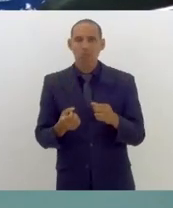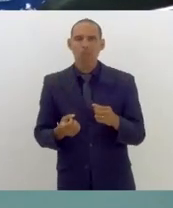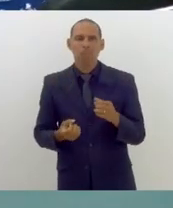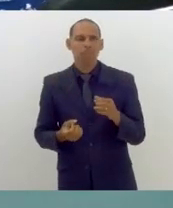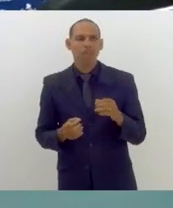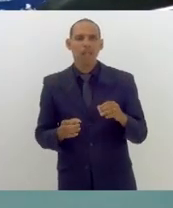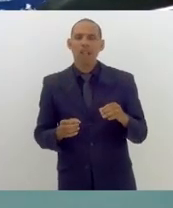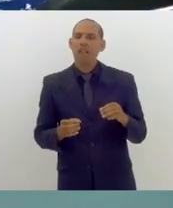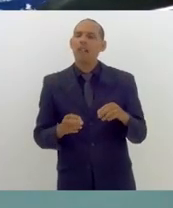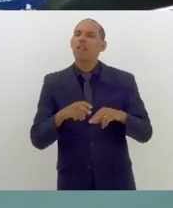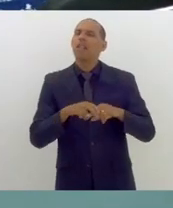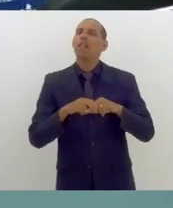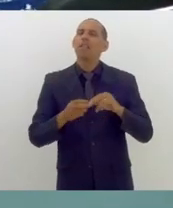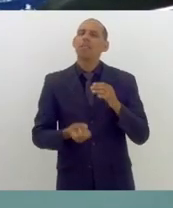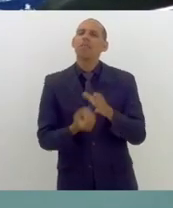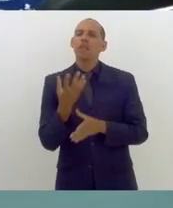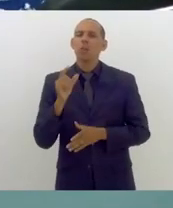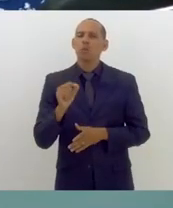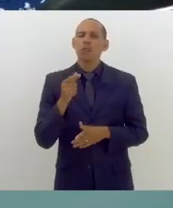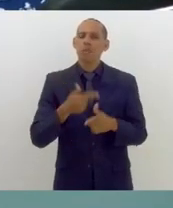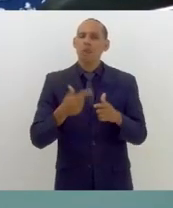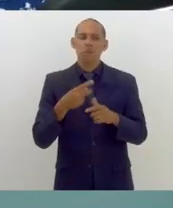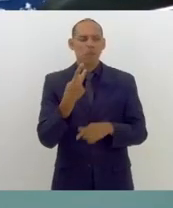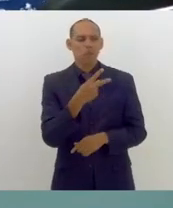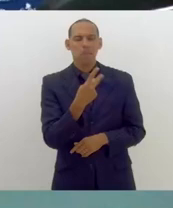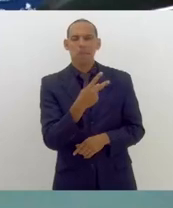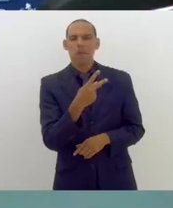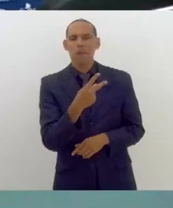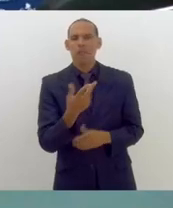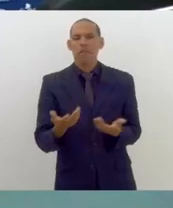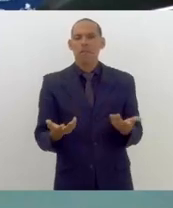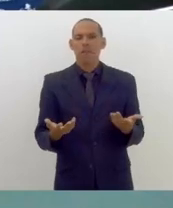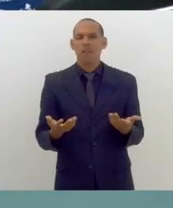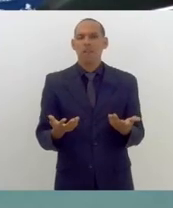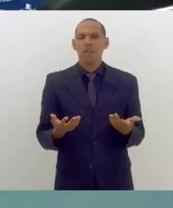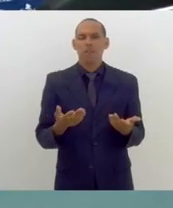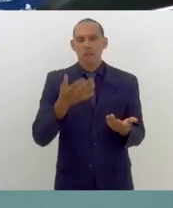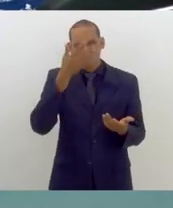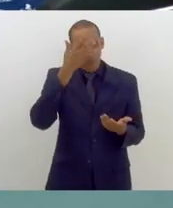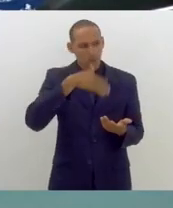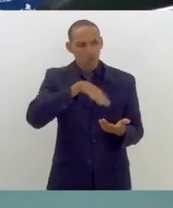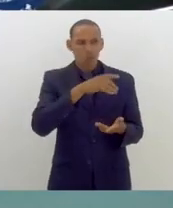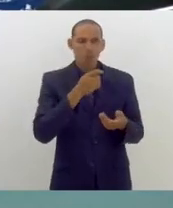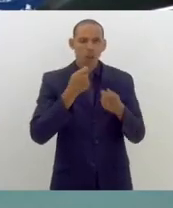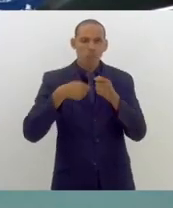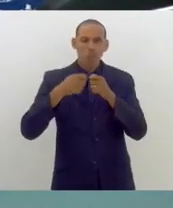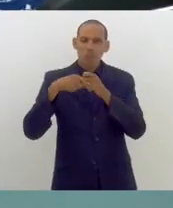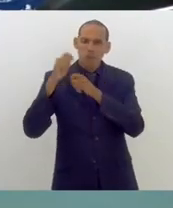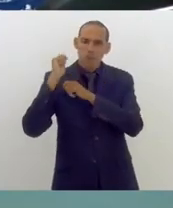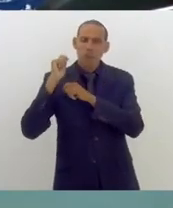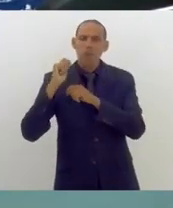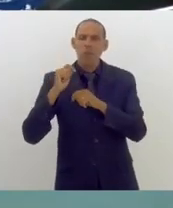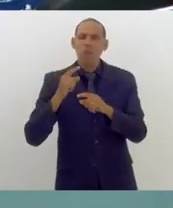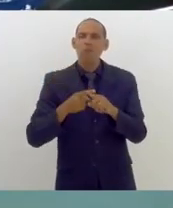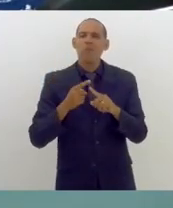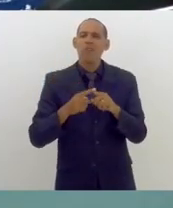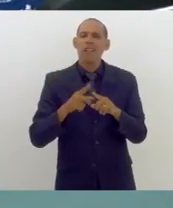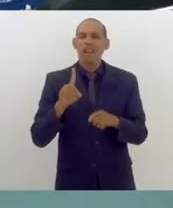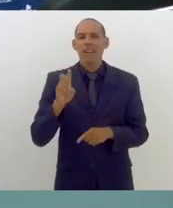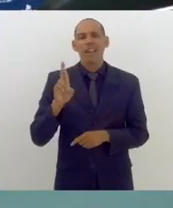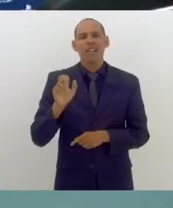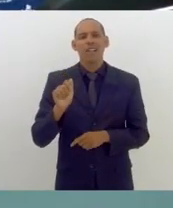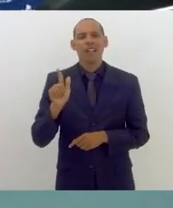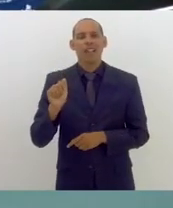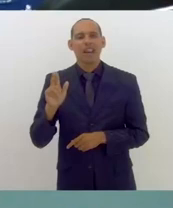problemas no pescador tá a região da dragagem levantada